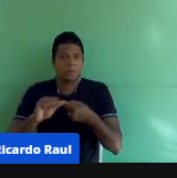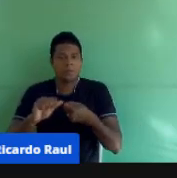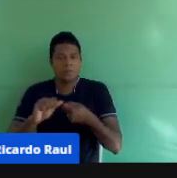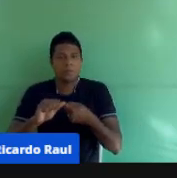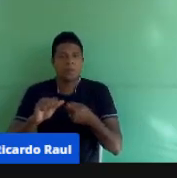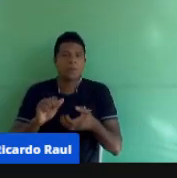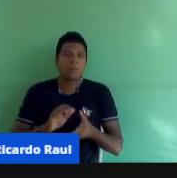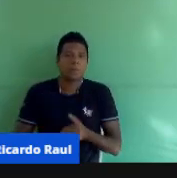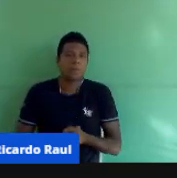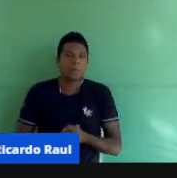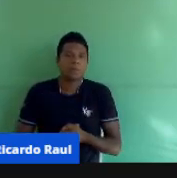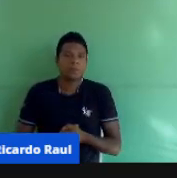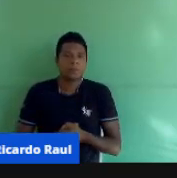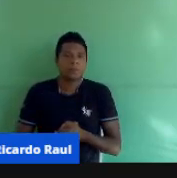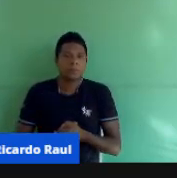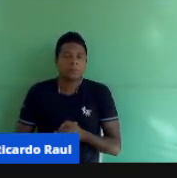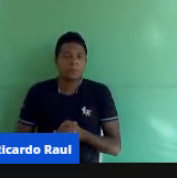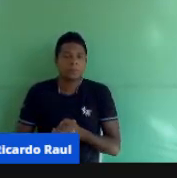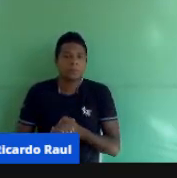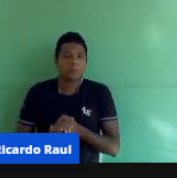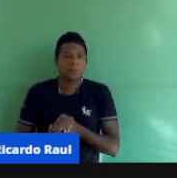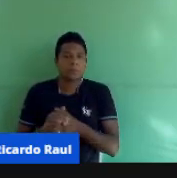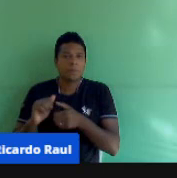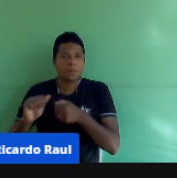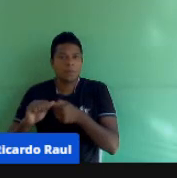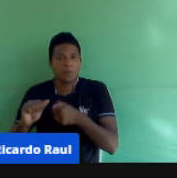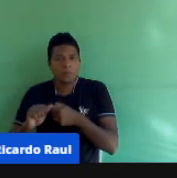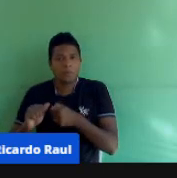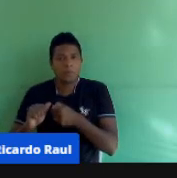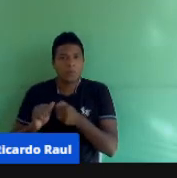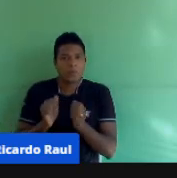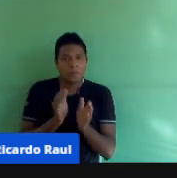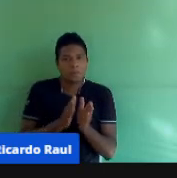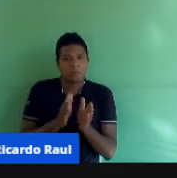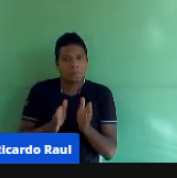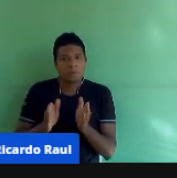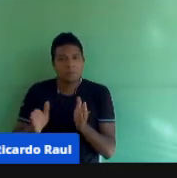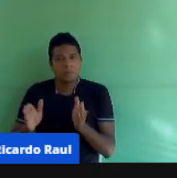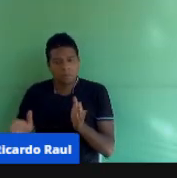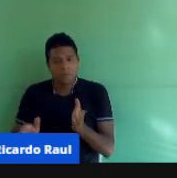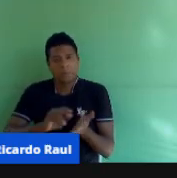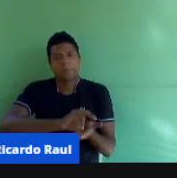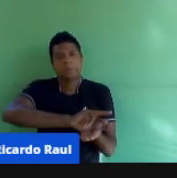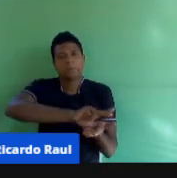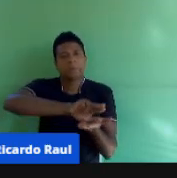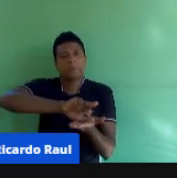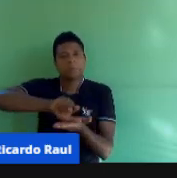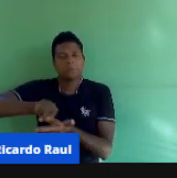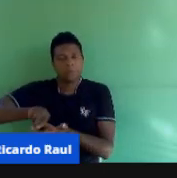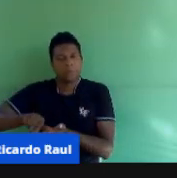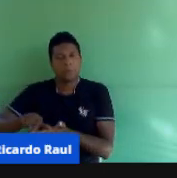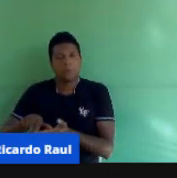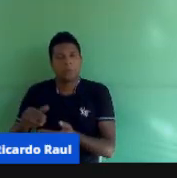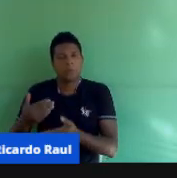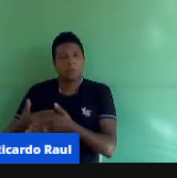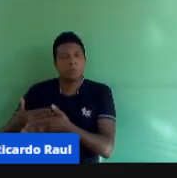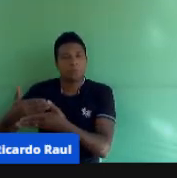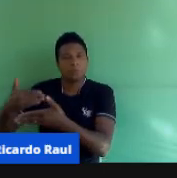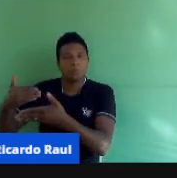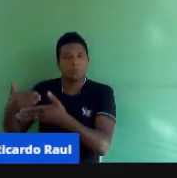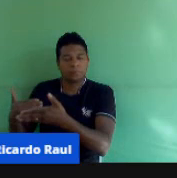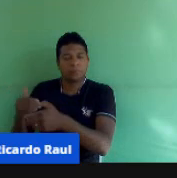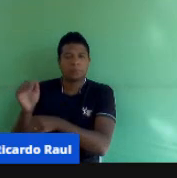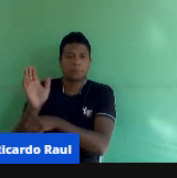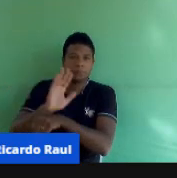fizeram, inclusive, na produção daquele filme. Então, existe uma série de questões por trás desses filmes ou